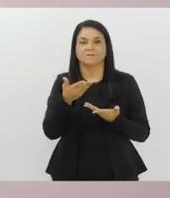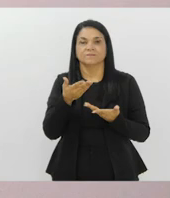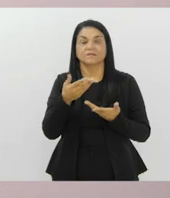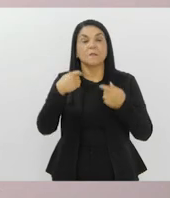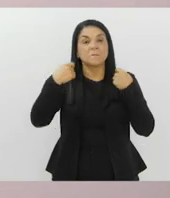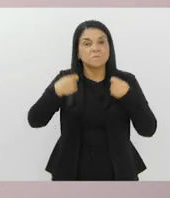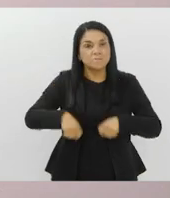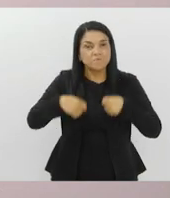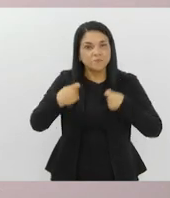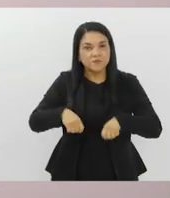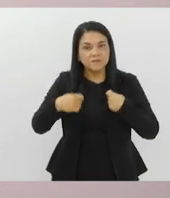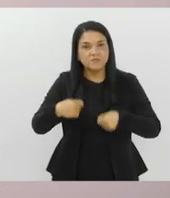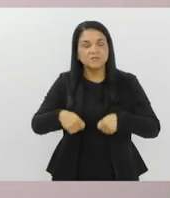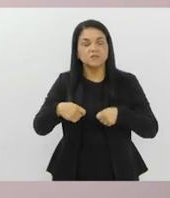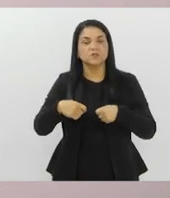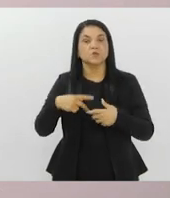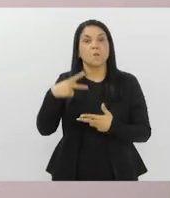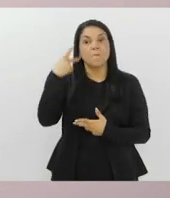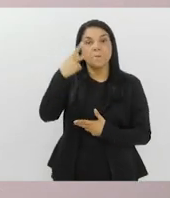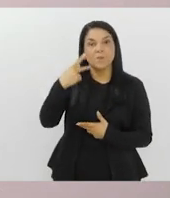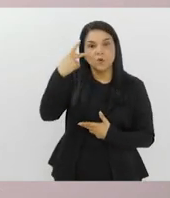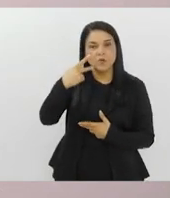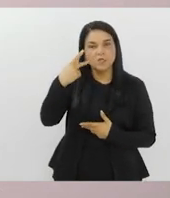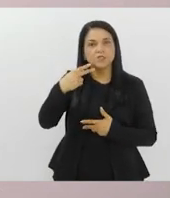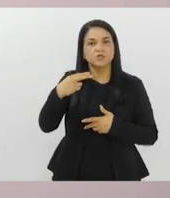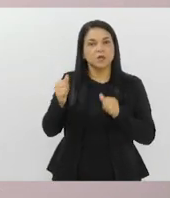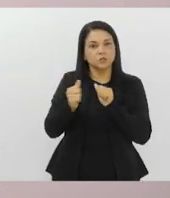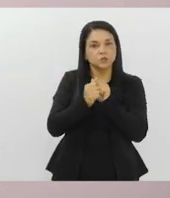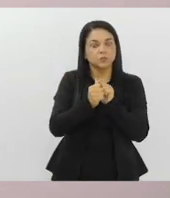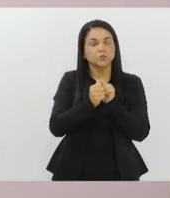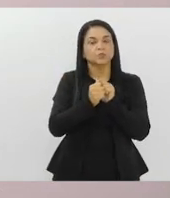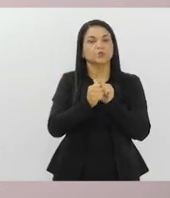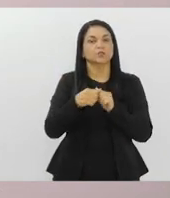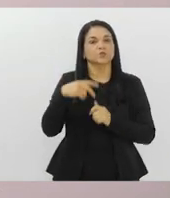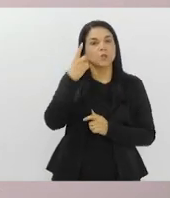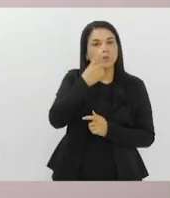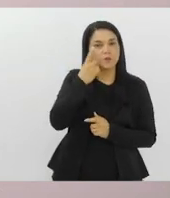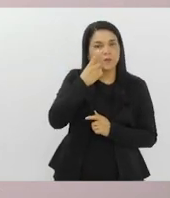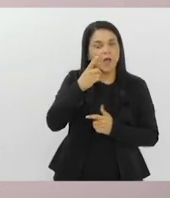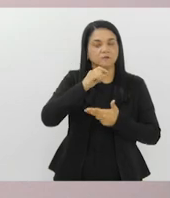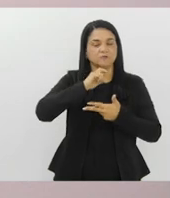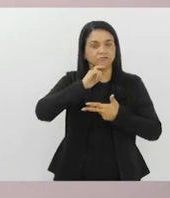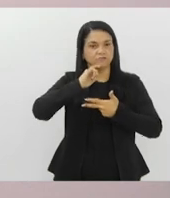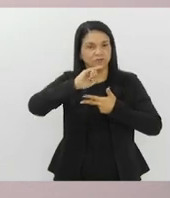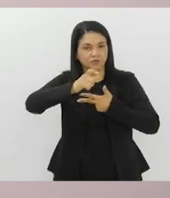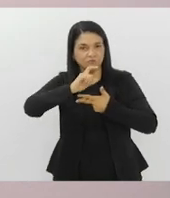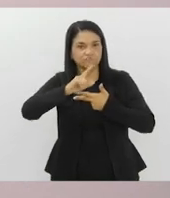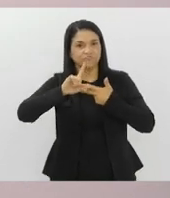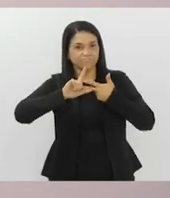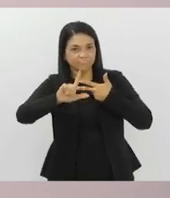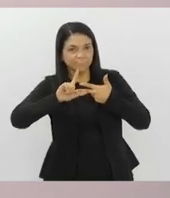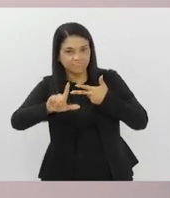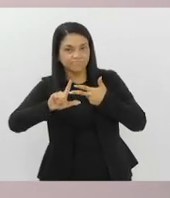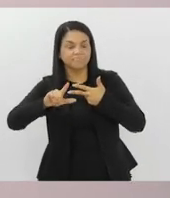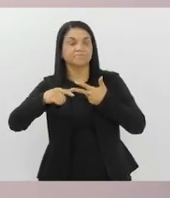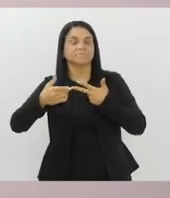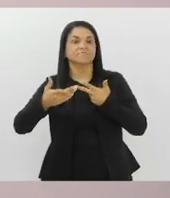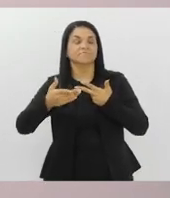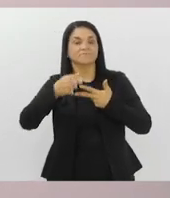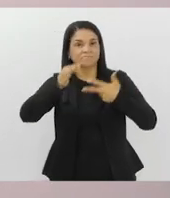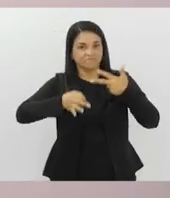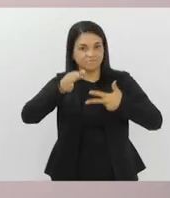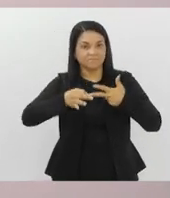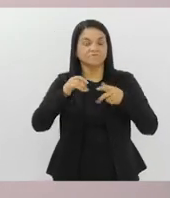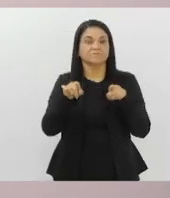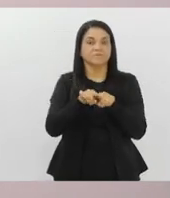precisam fazer incidência política junto aos seus representantes no legislativo e nos conselhos de órgãos, né, que são órgãos de controle social,